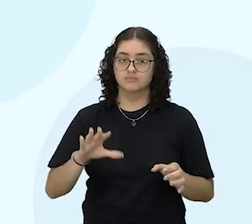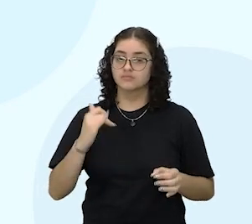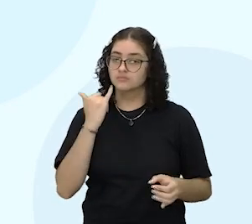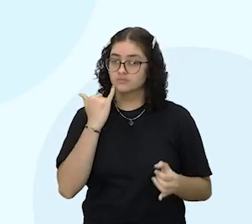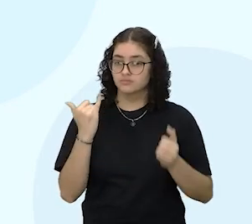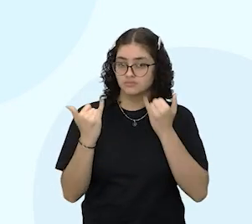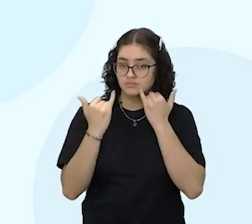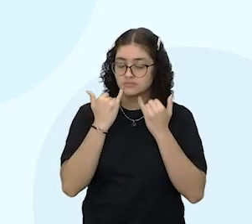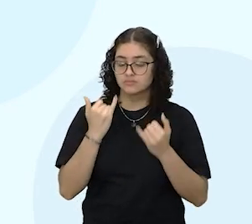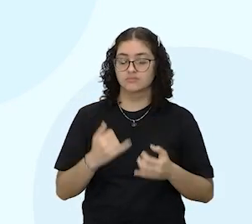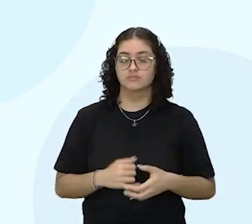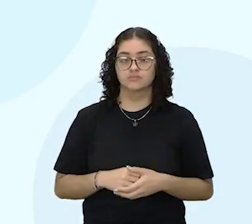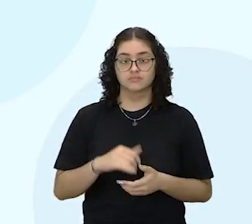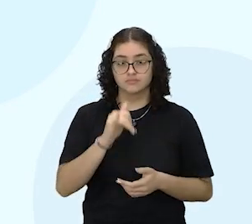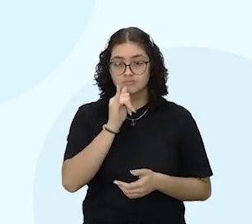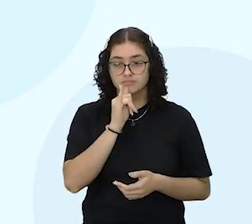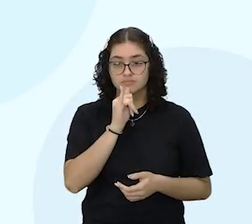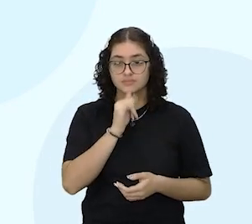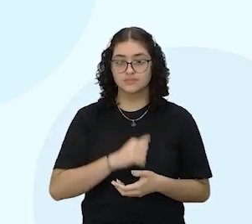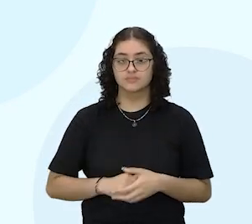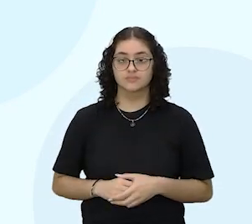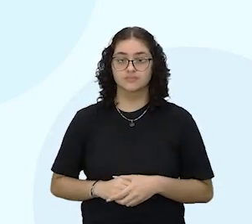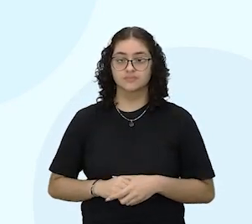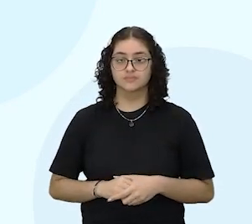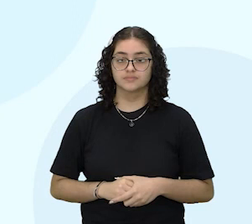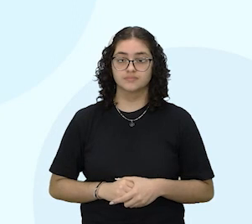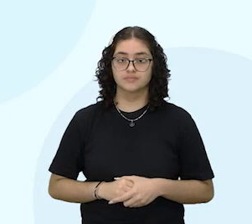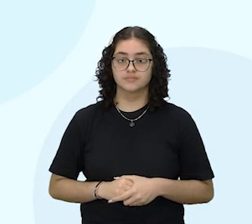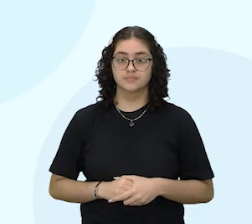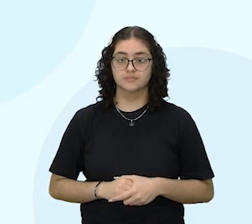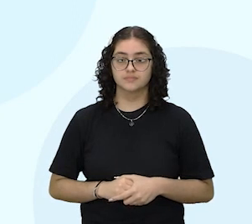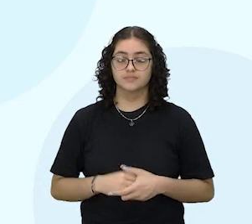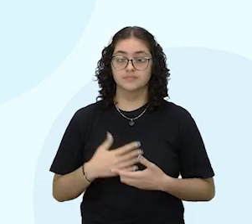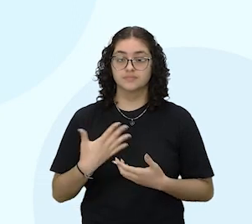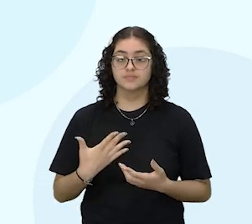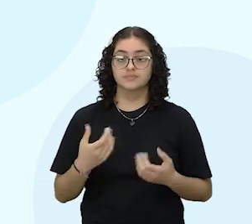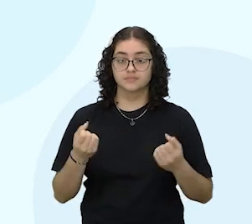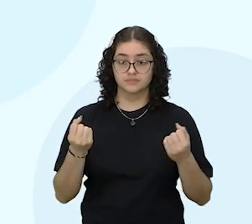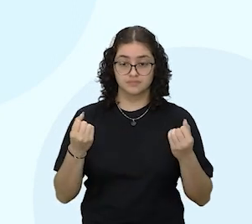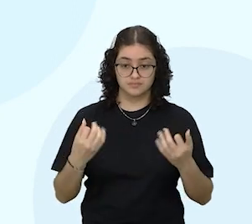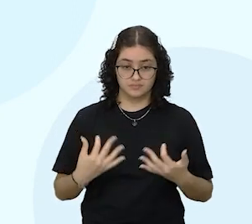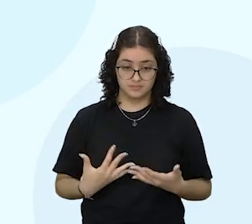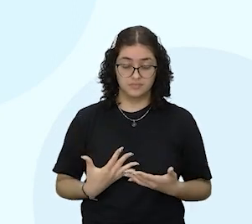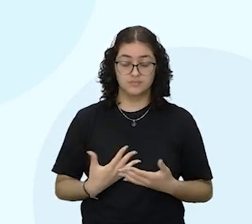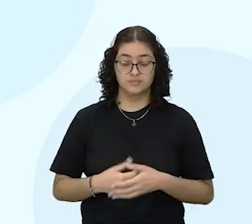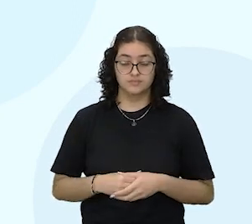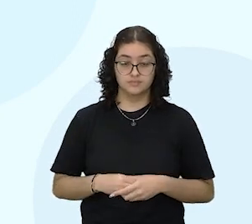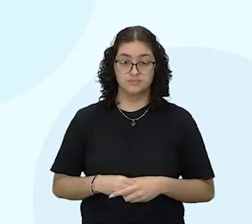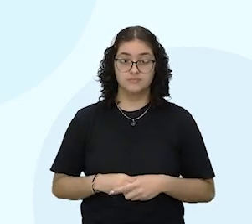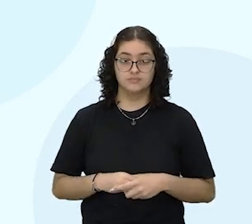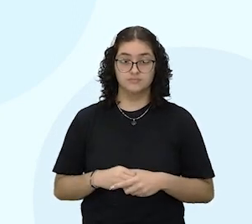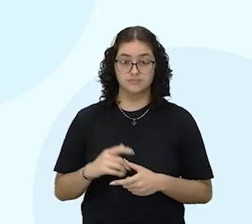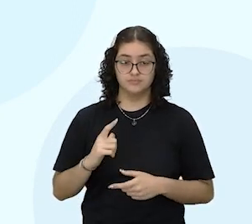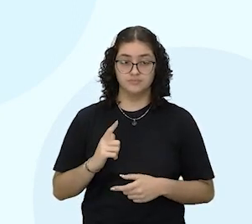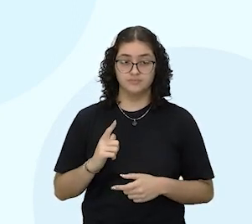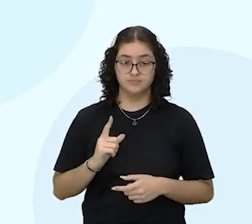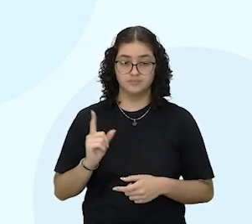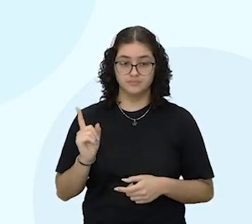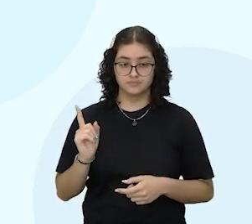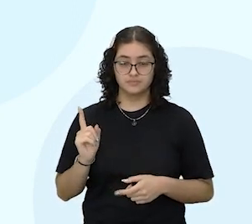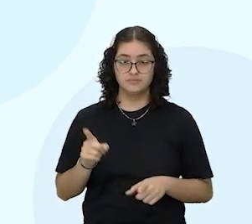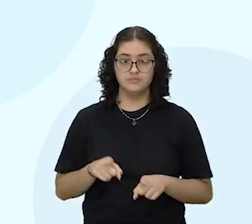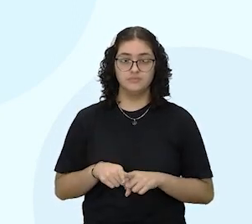dados. Por exemplo, aí de que pontos a gente está falando, aí estão alguns deles, né? Índice